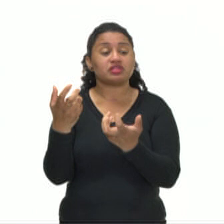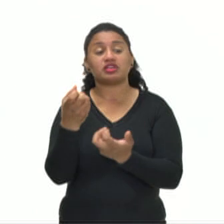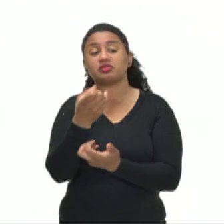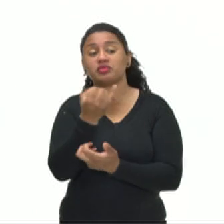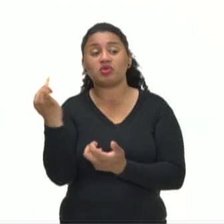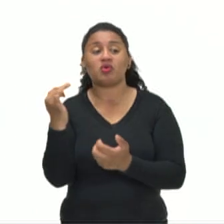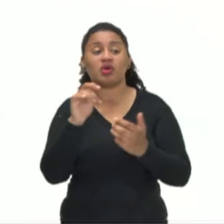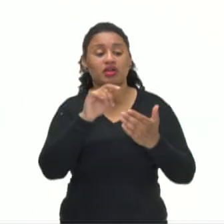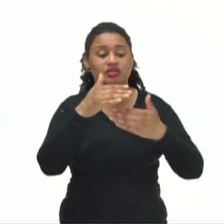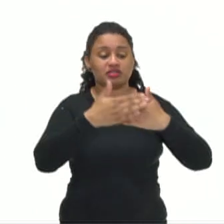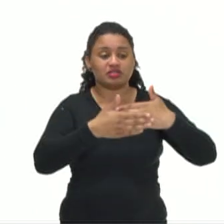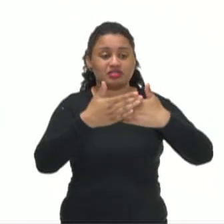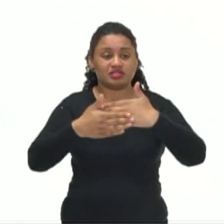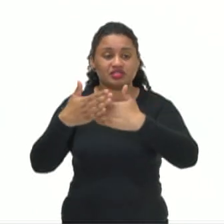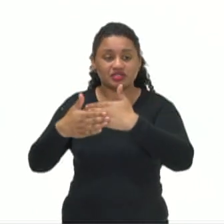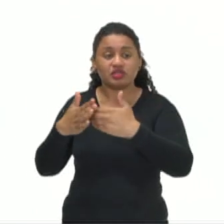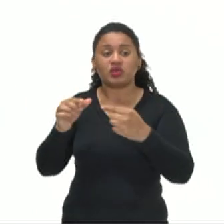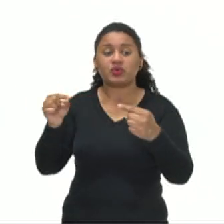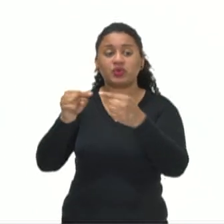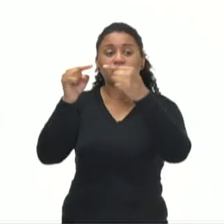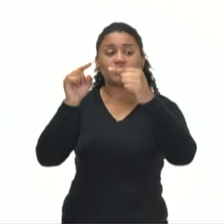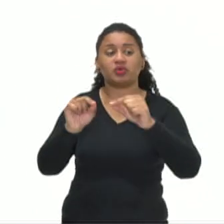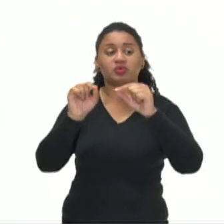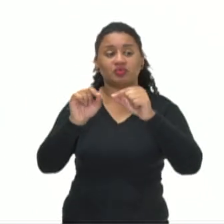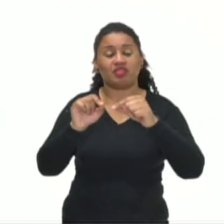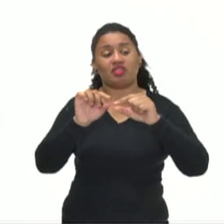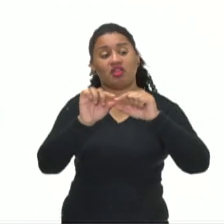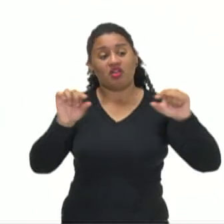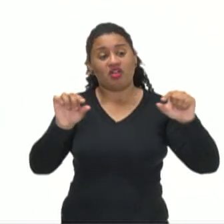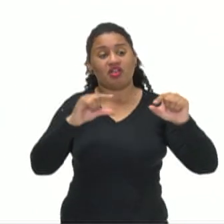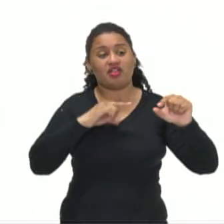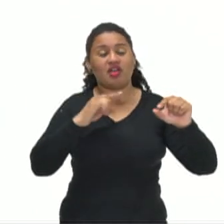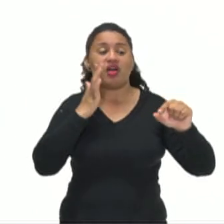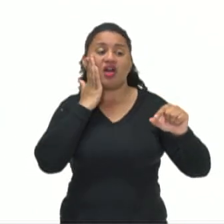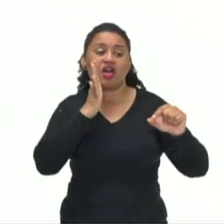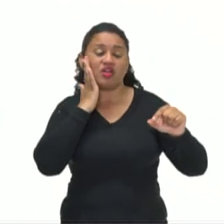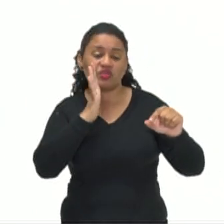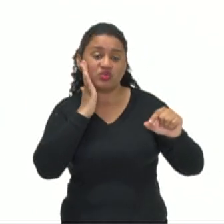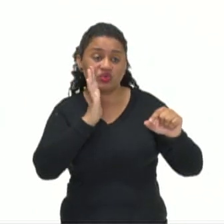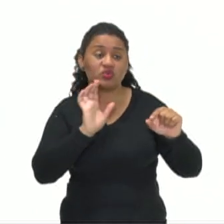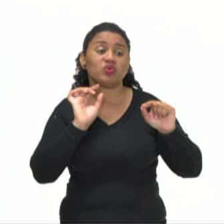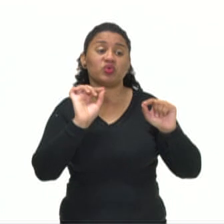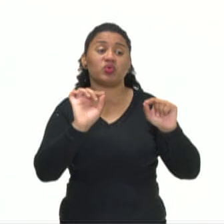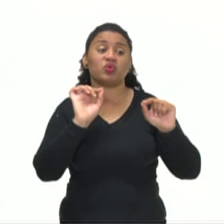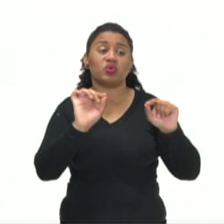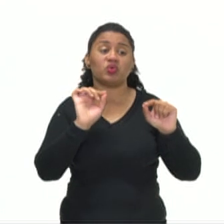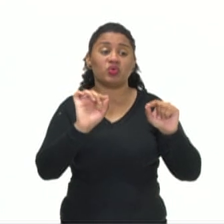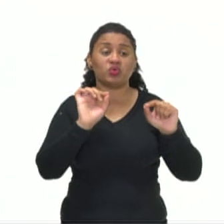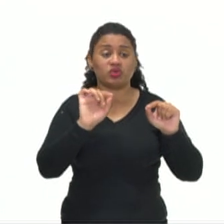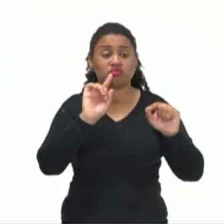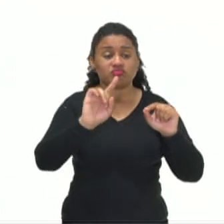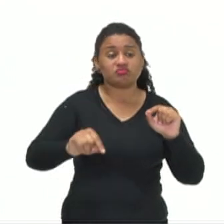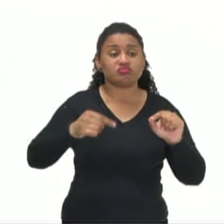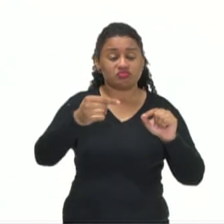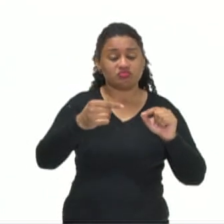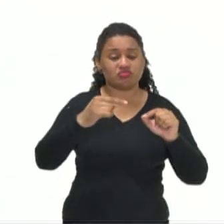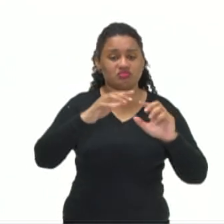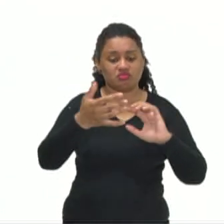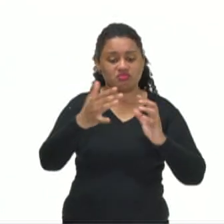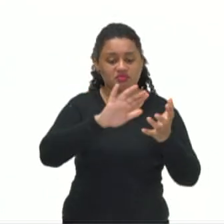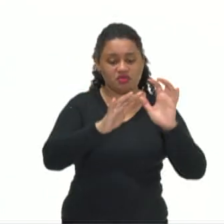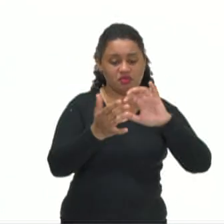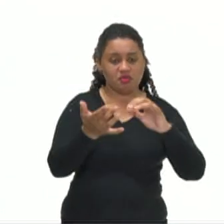da face que coincidirá com o lado destacado em azul que depois que o sólido